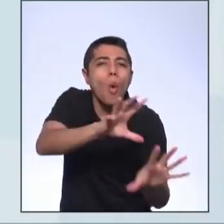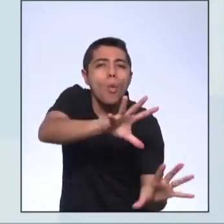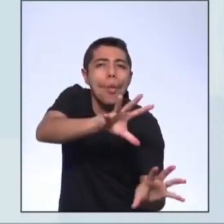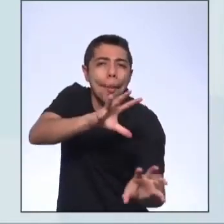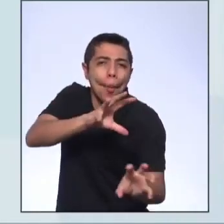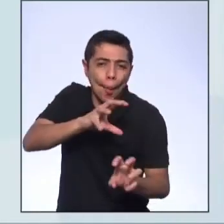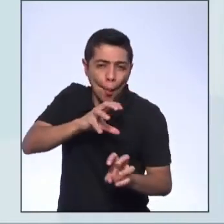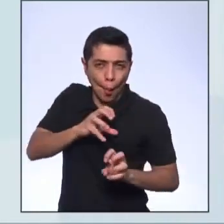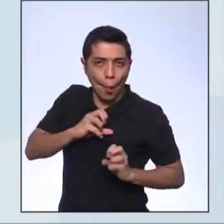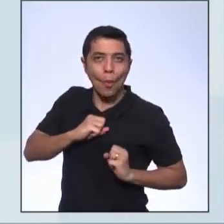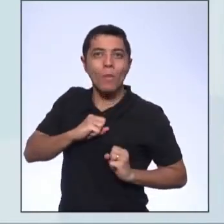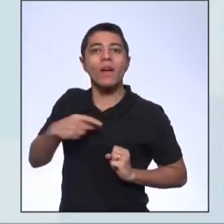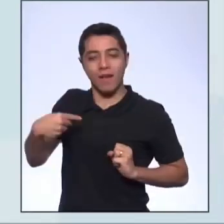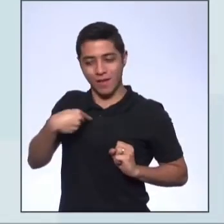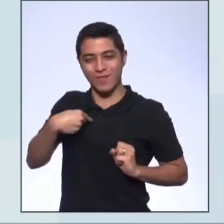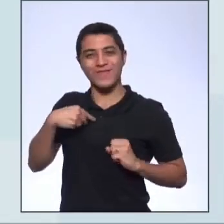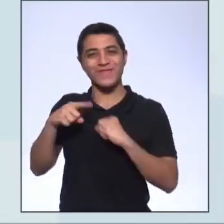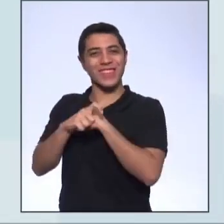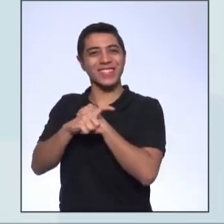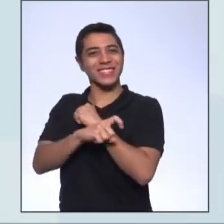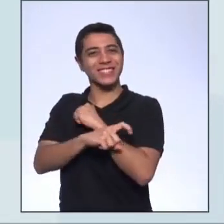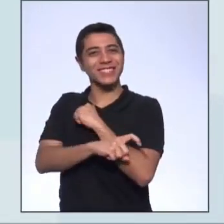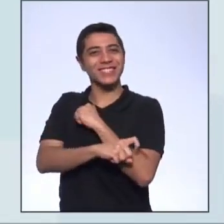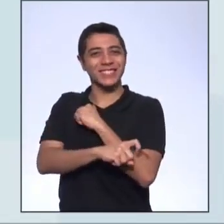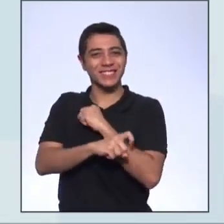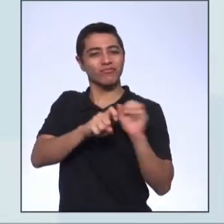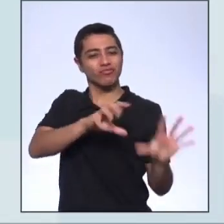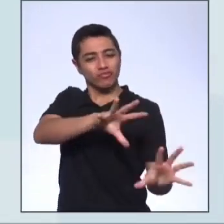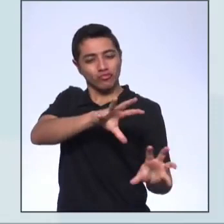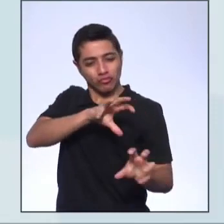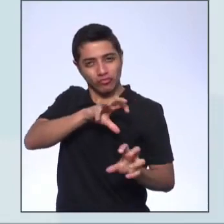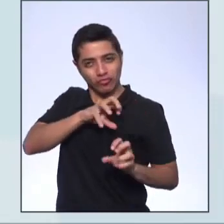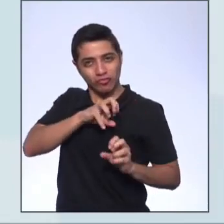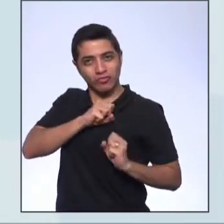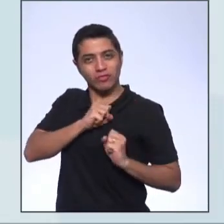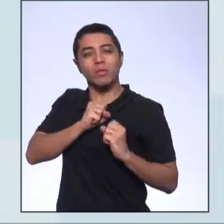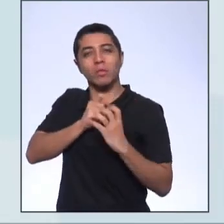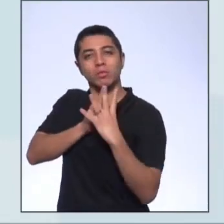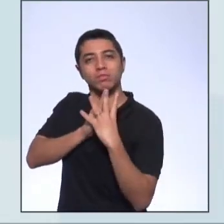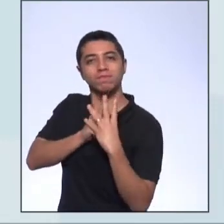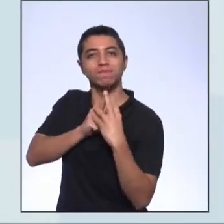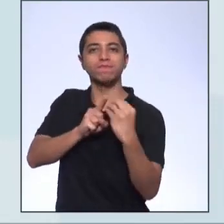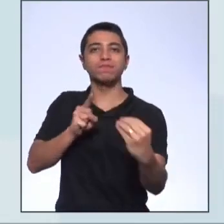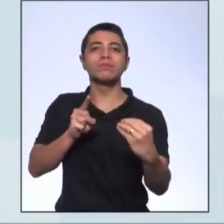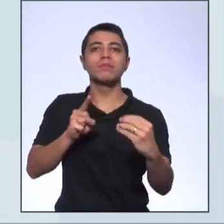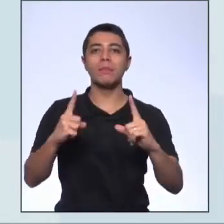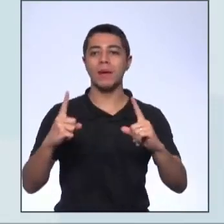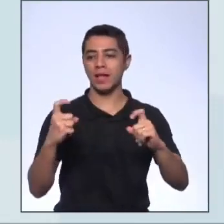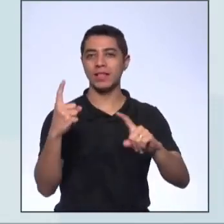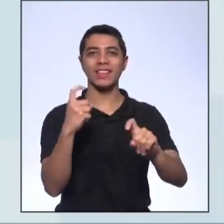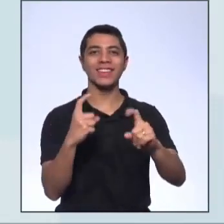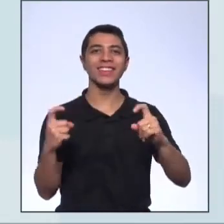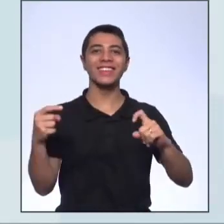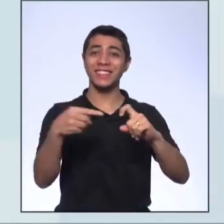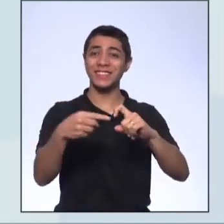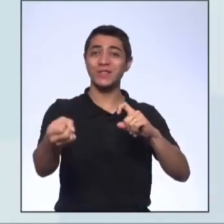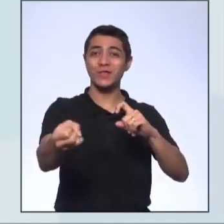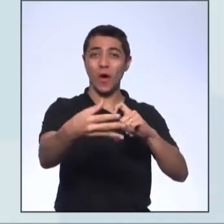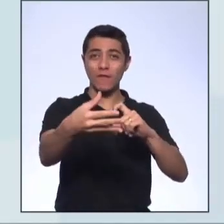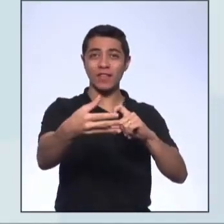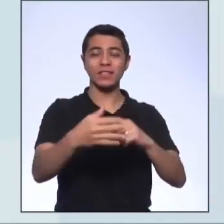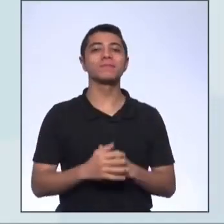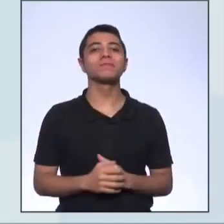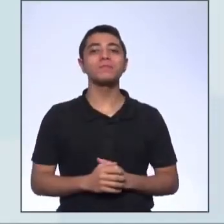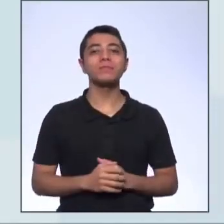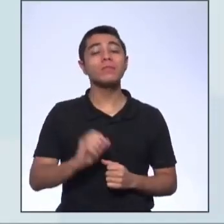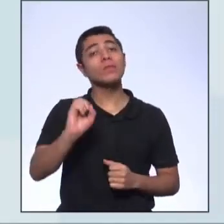de DNA, o DNA dela. Existe aí também a conjugação. Então, a gente pode olhar aí na imagem, onde uma bactéria, através